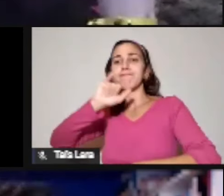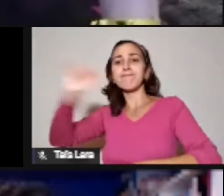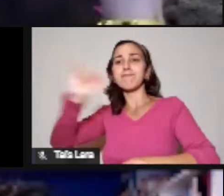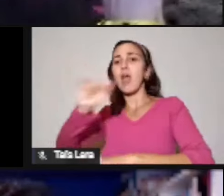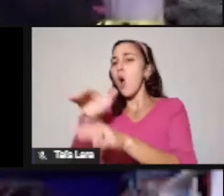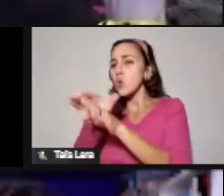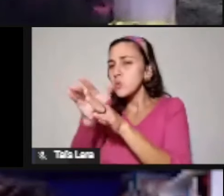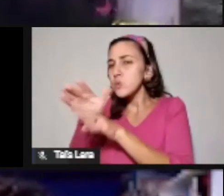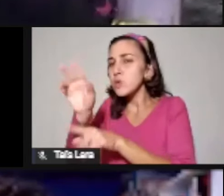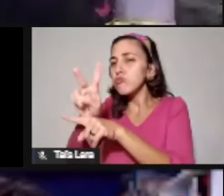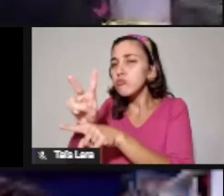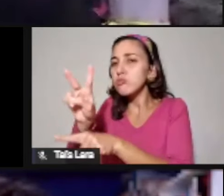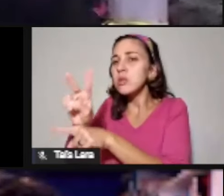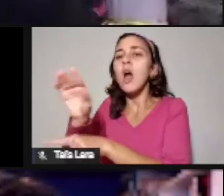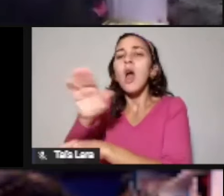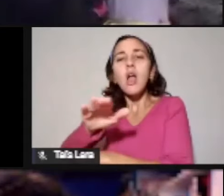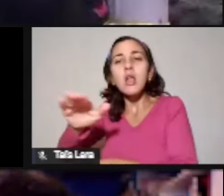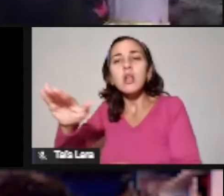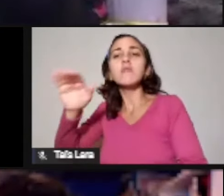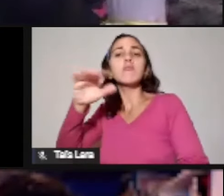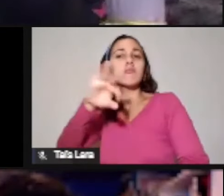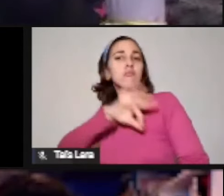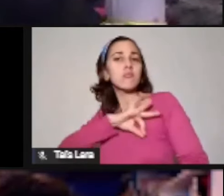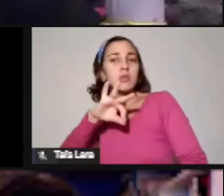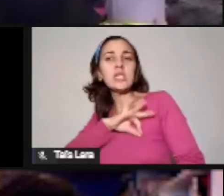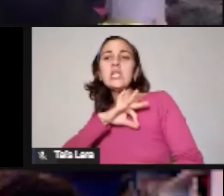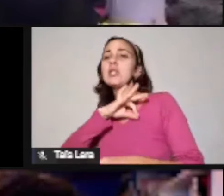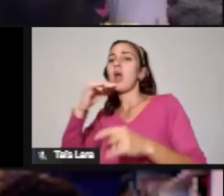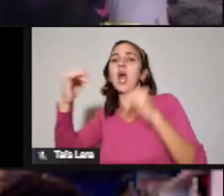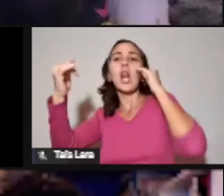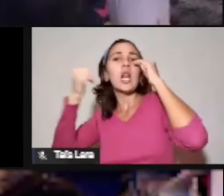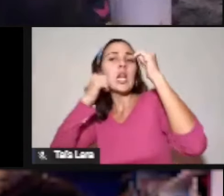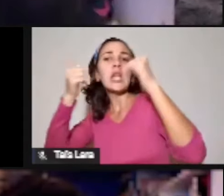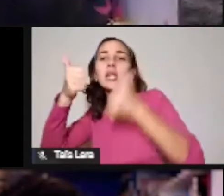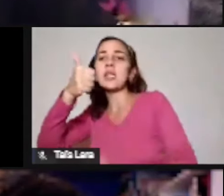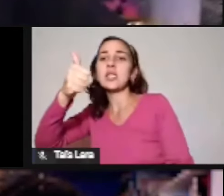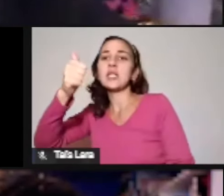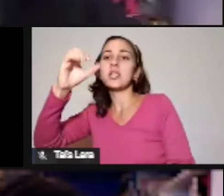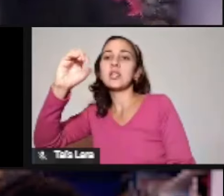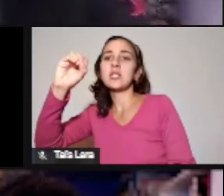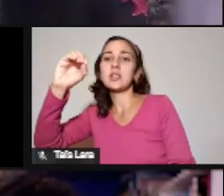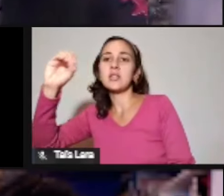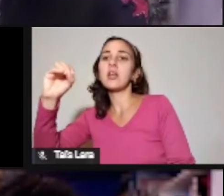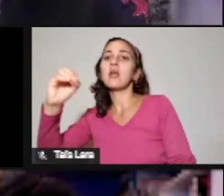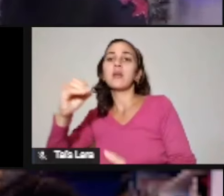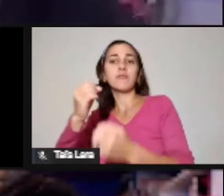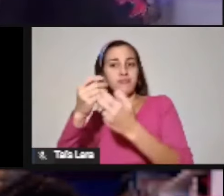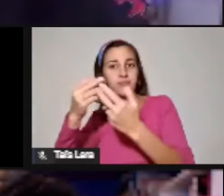essa campanha, que a Fafá está desde o começo com a gente, a Samara também. Eu